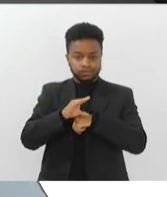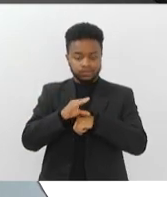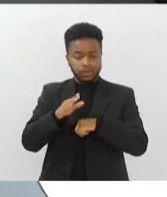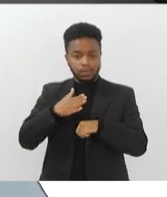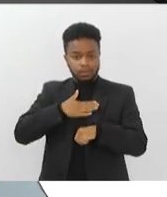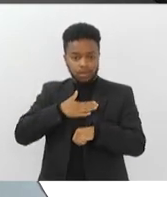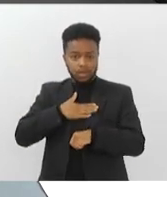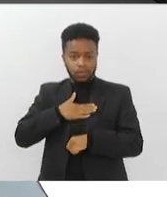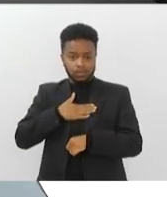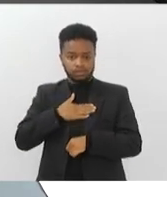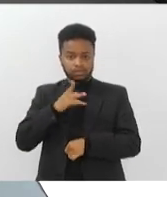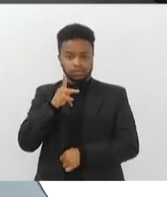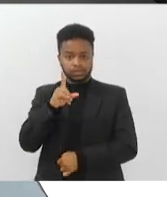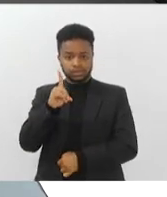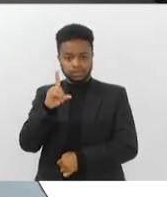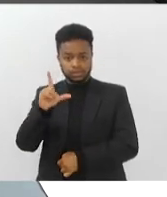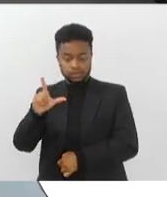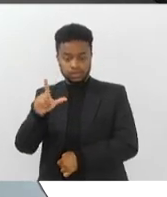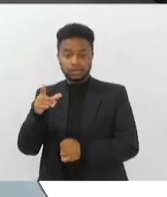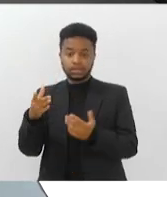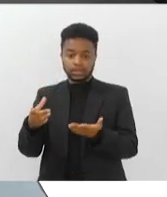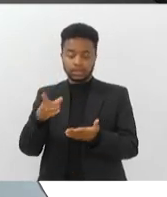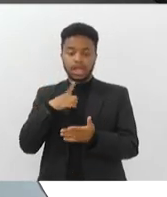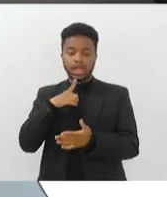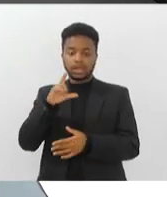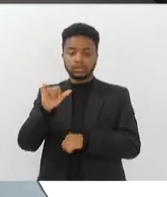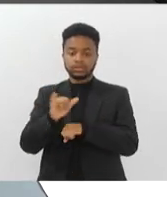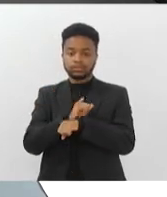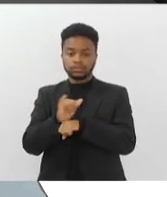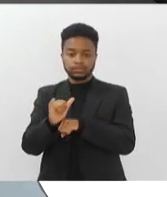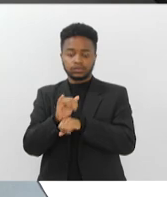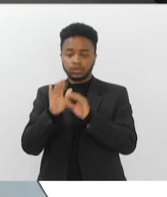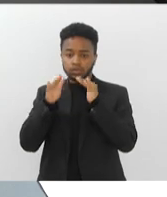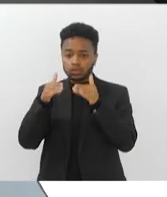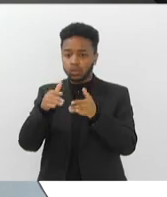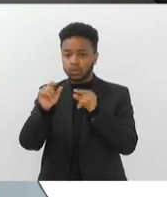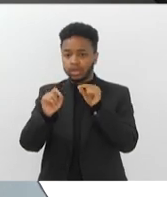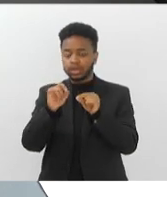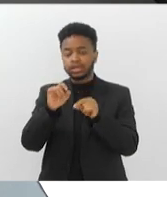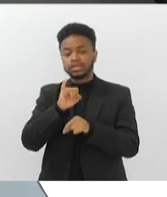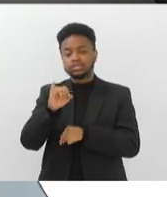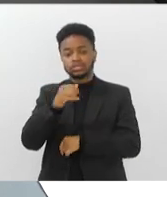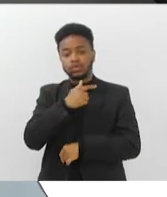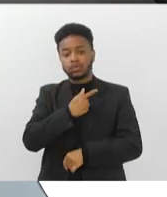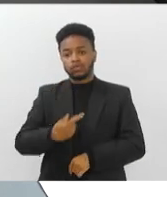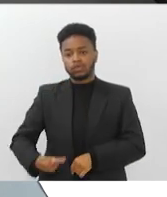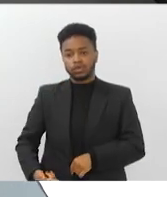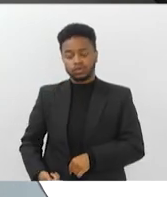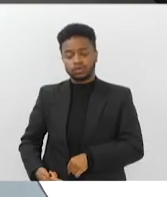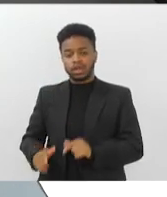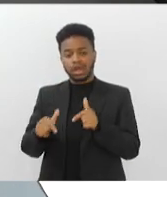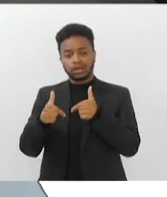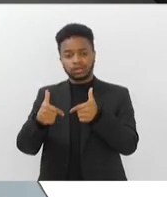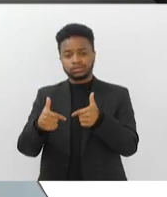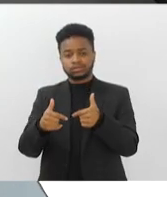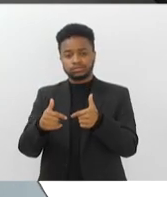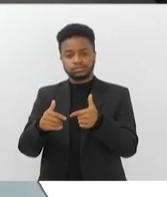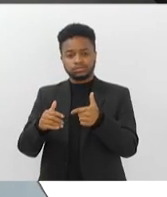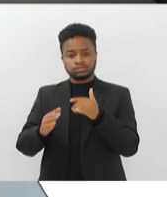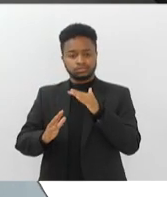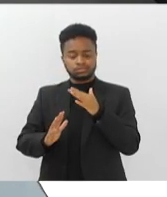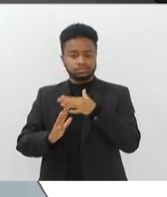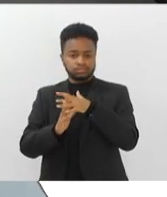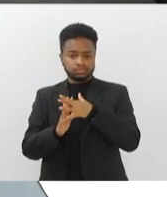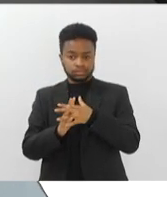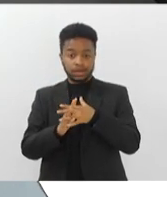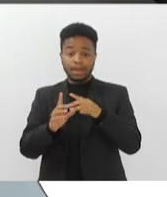PDL é um instrumento específico para quando o governador exorbita. Nesse caso, ele não exorbitou. Mas